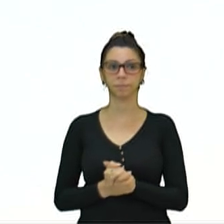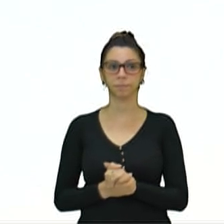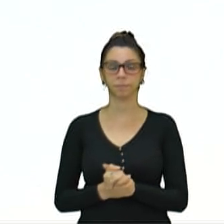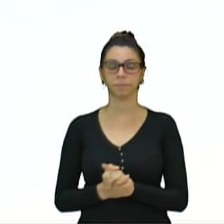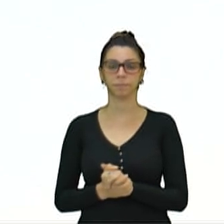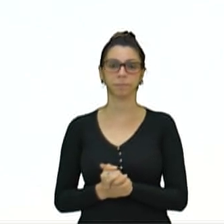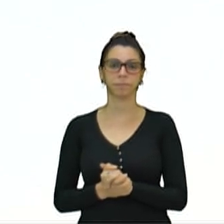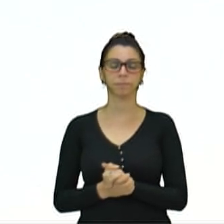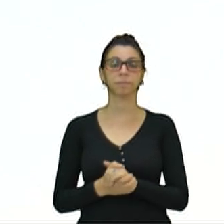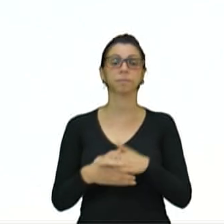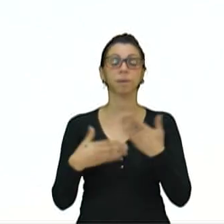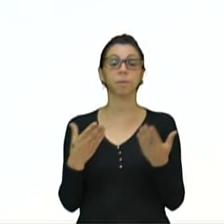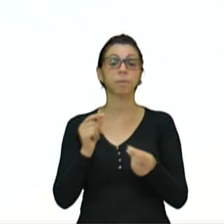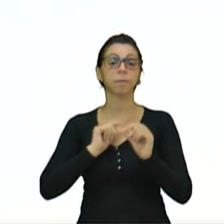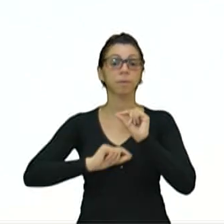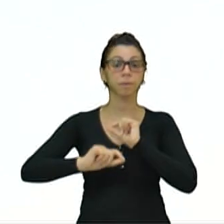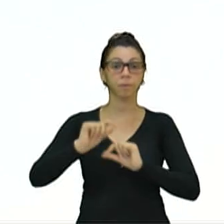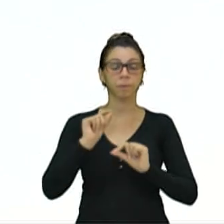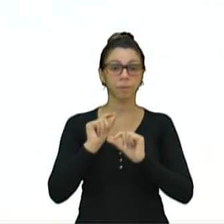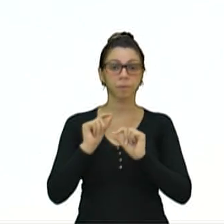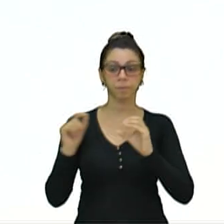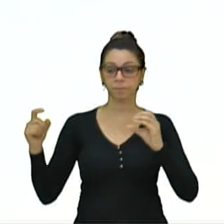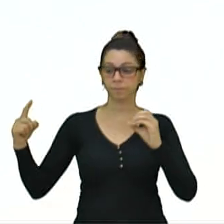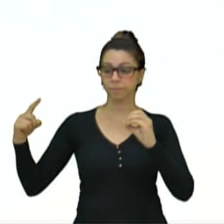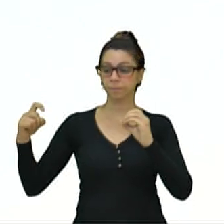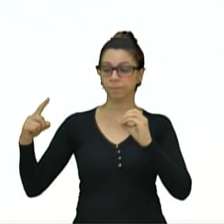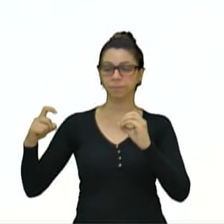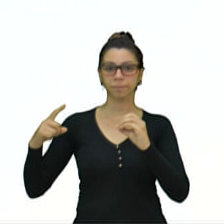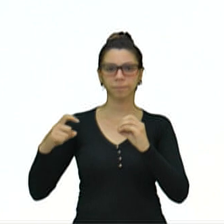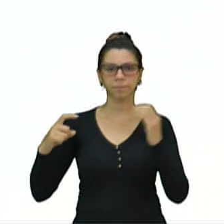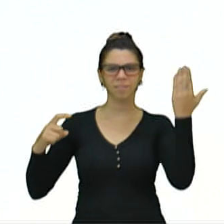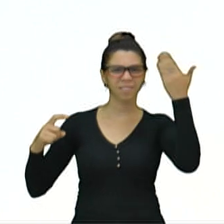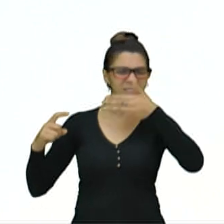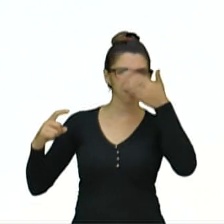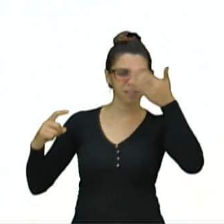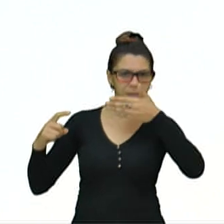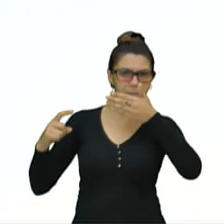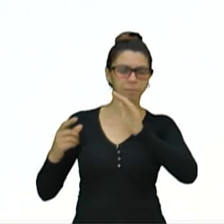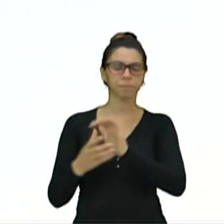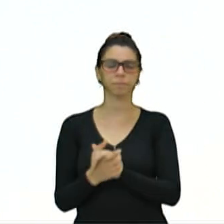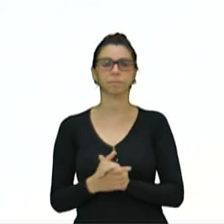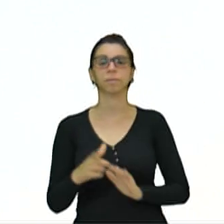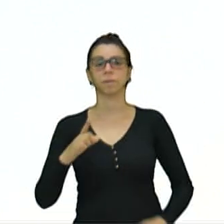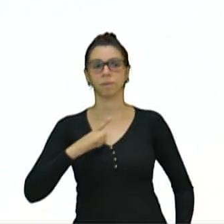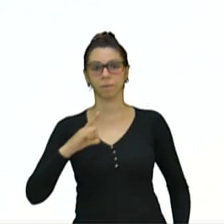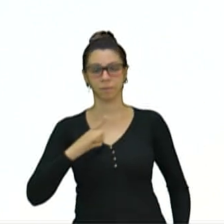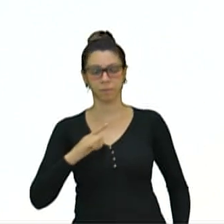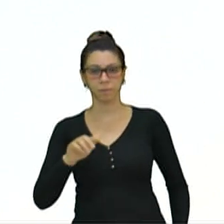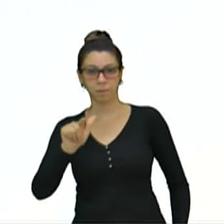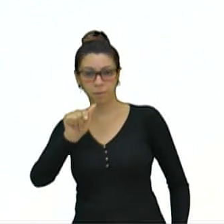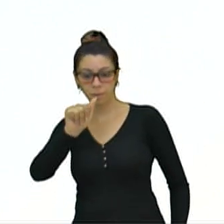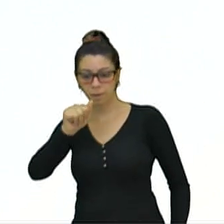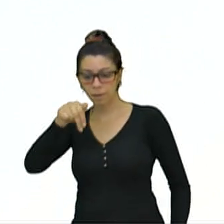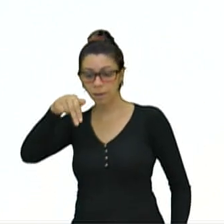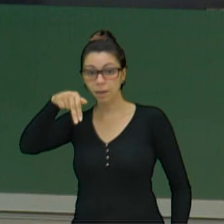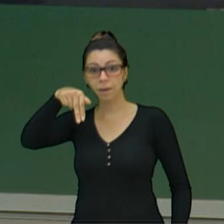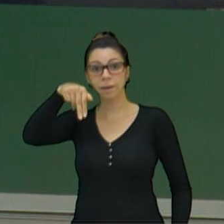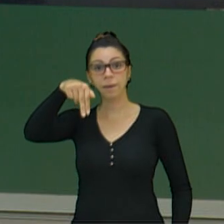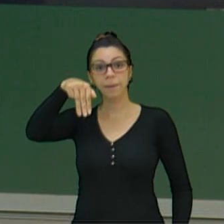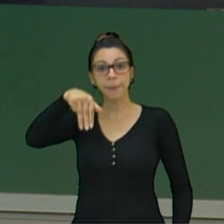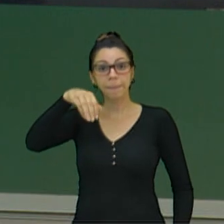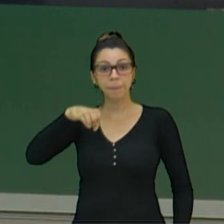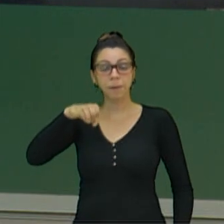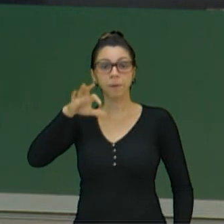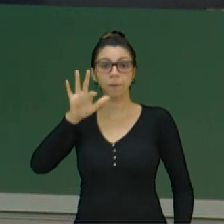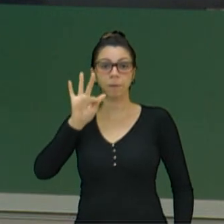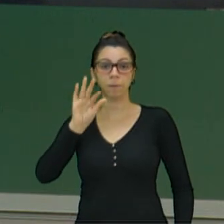um sistema de produção de gametas pouco visível. Então elas vão ter um gametófito, vamos dizer assim, e